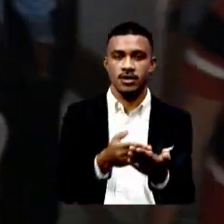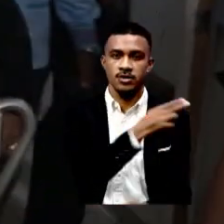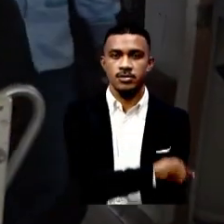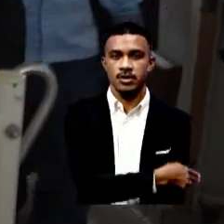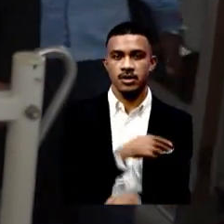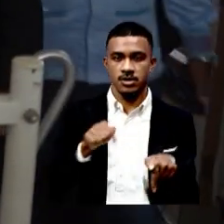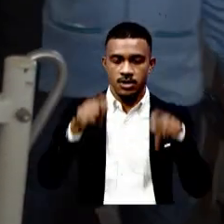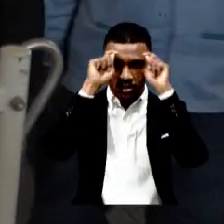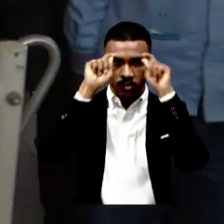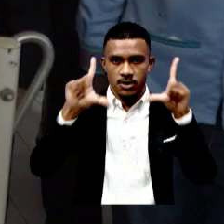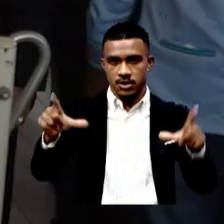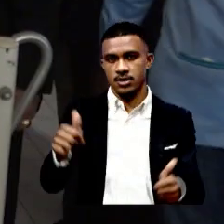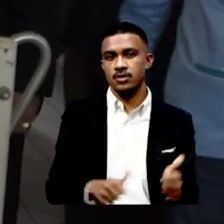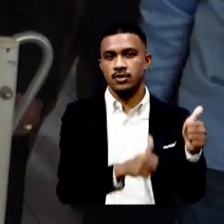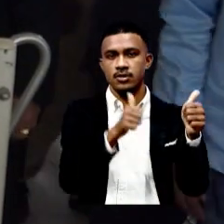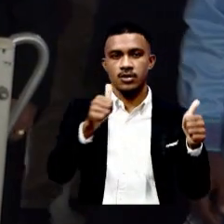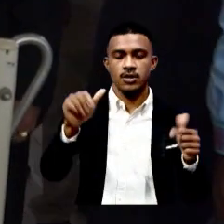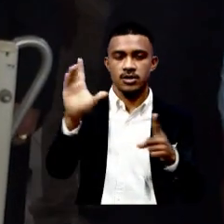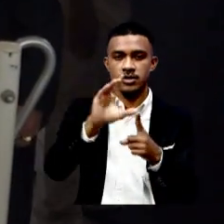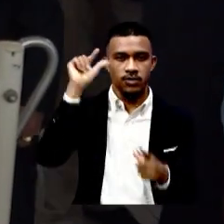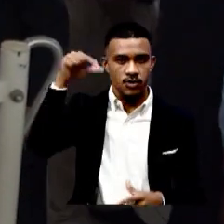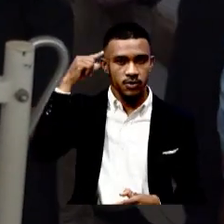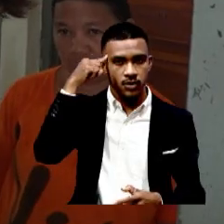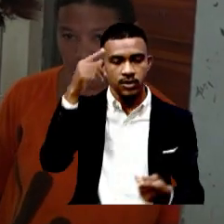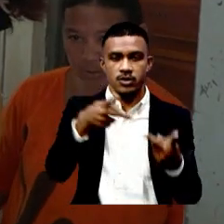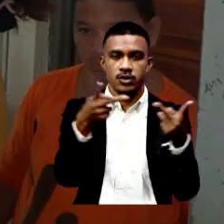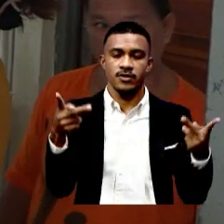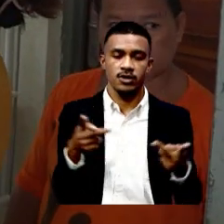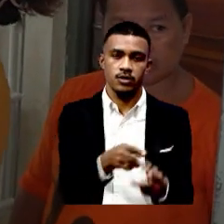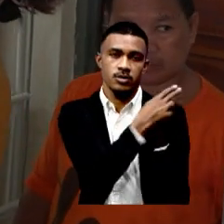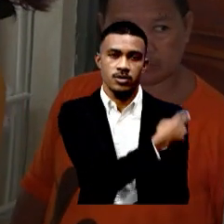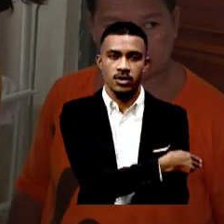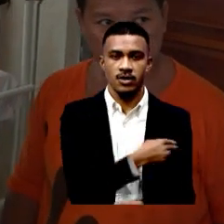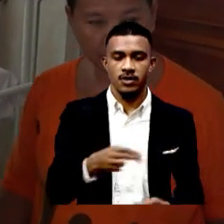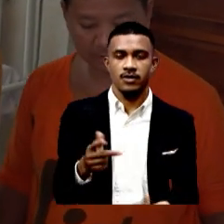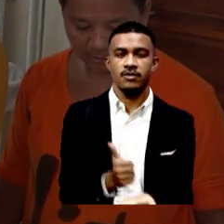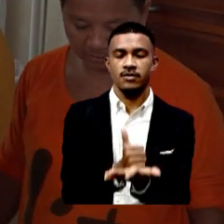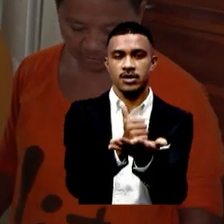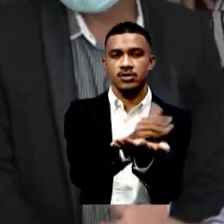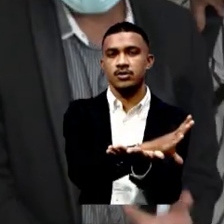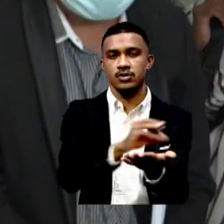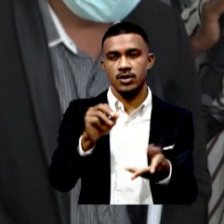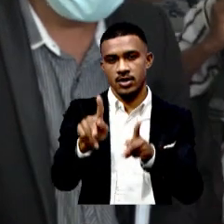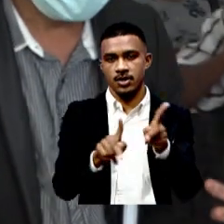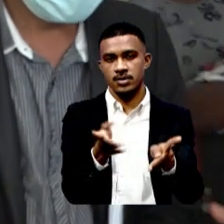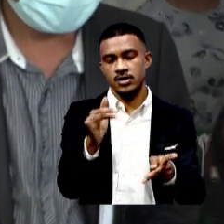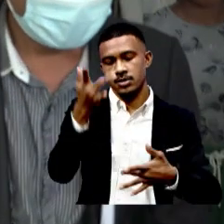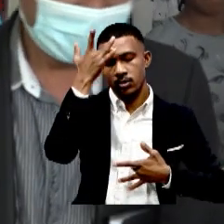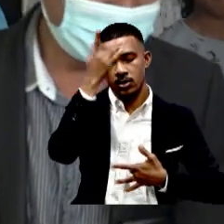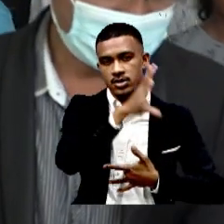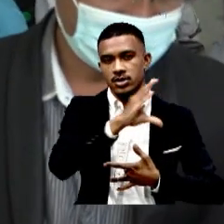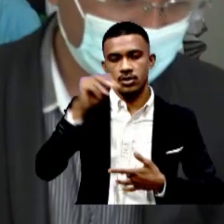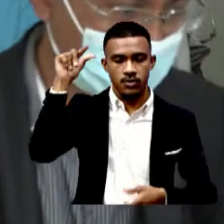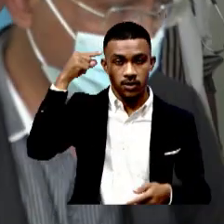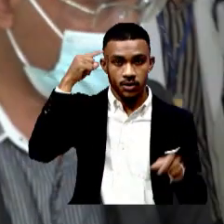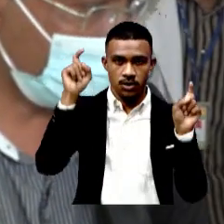Timor-Leste. Também o chefe do governo, o Hospital Makfatin para paciente Sira atuhalo tratamento, no né, governo precisa criar condição